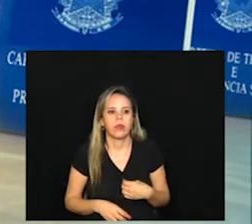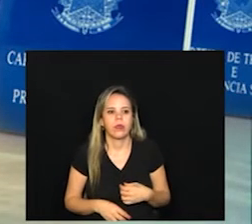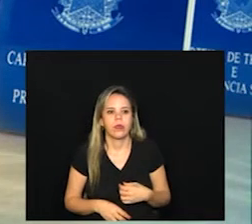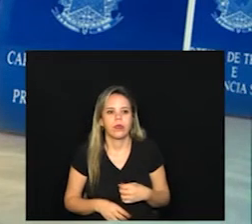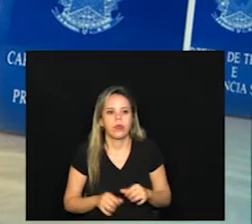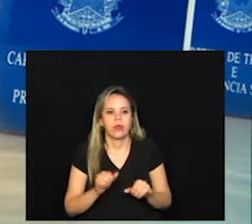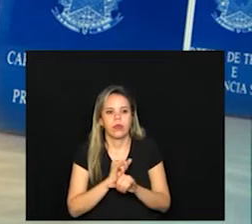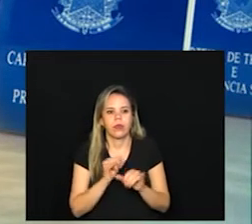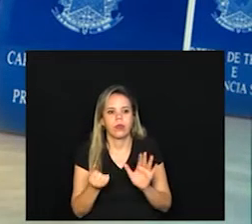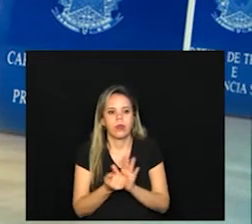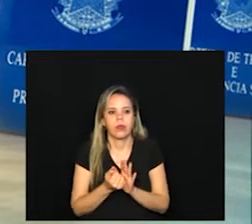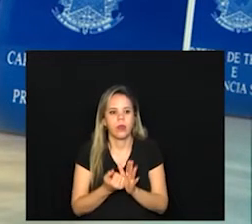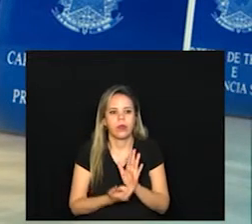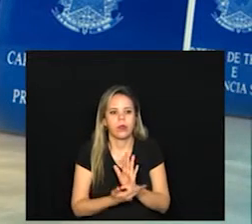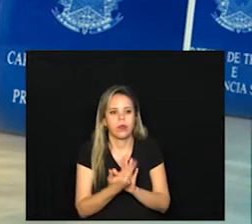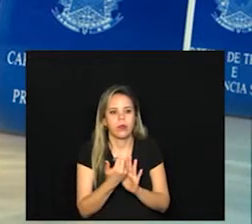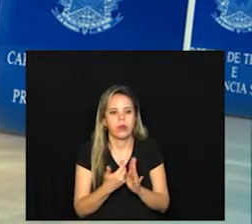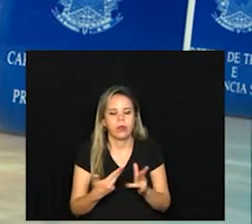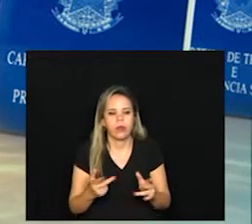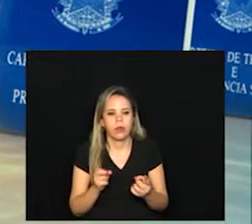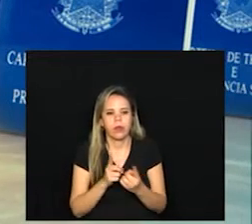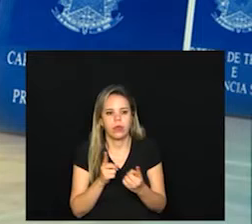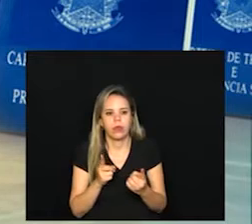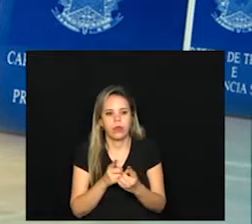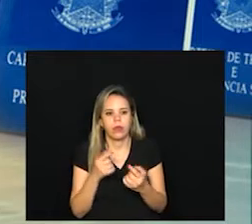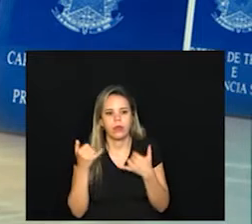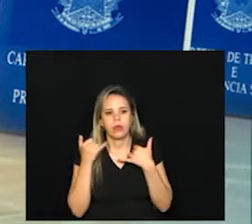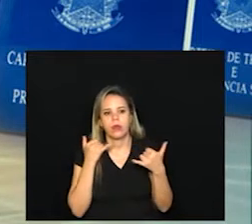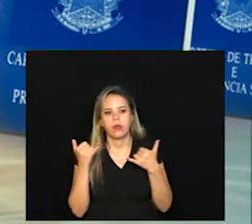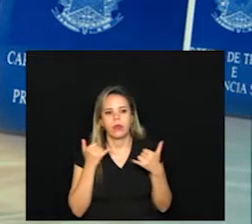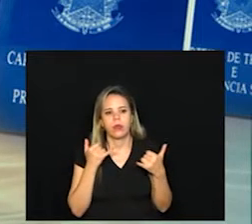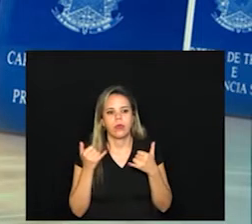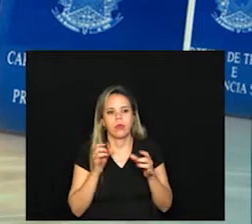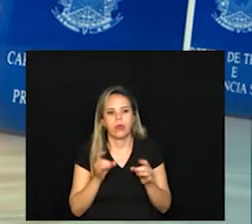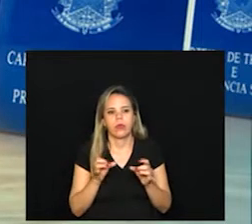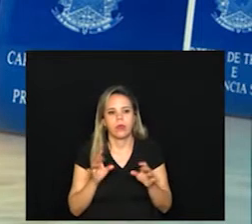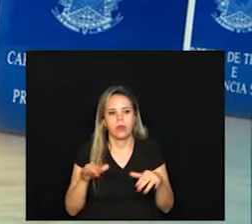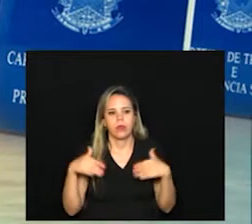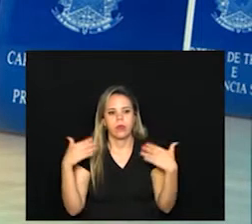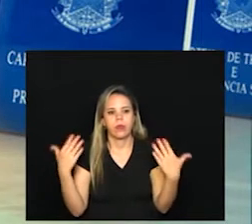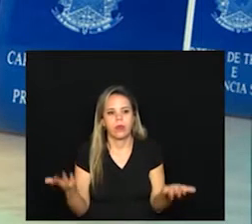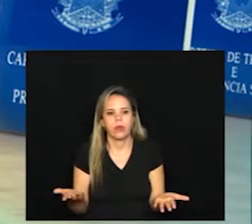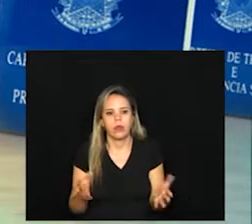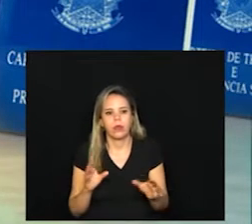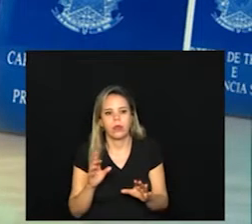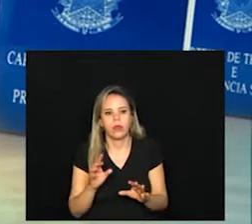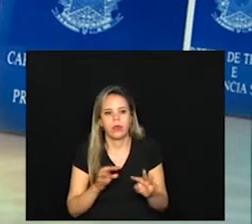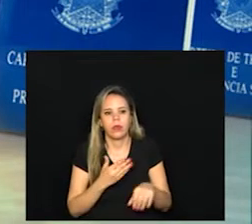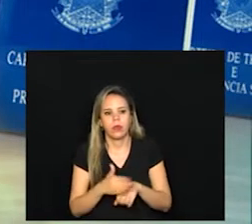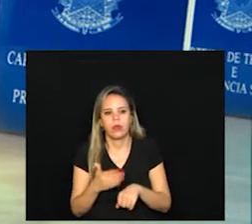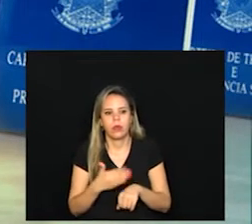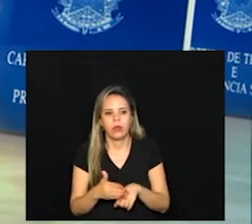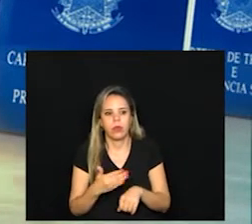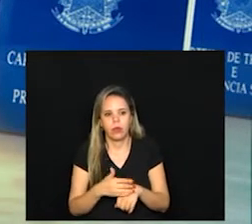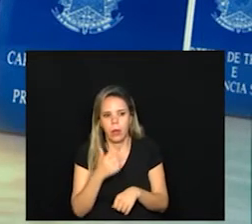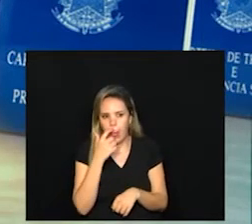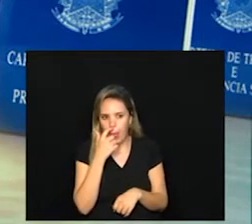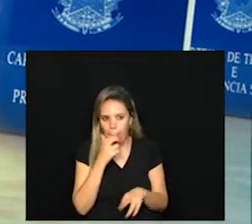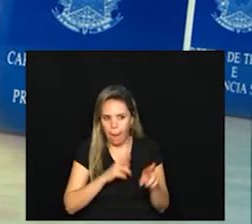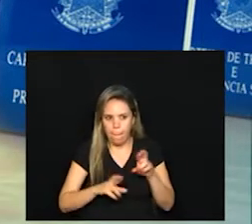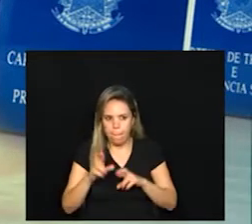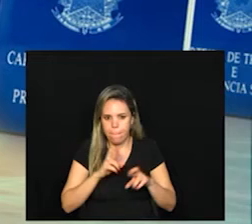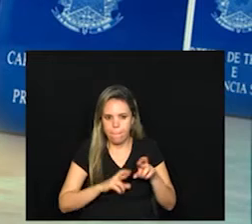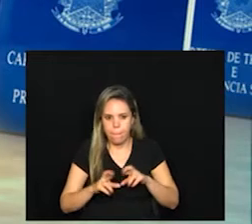de marketing, web designer, atendente de telemarketing, vendedor externo, coordenador de treinamentos, analista